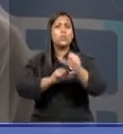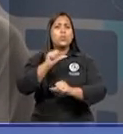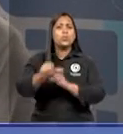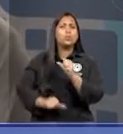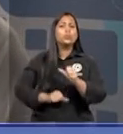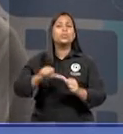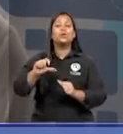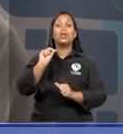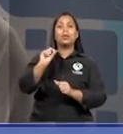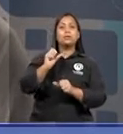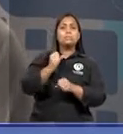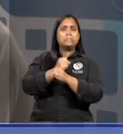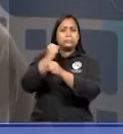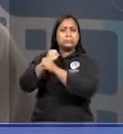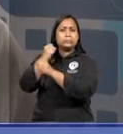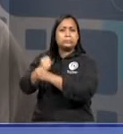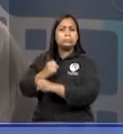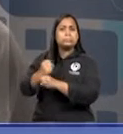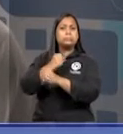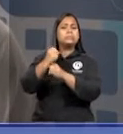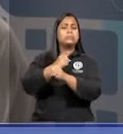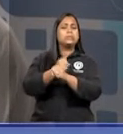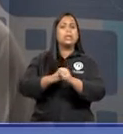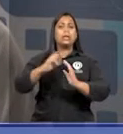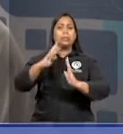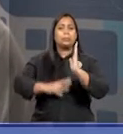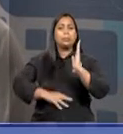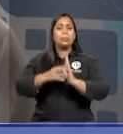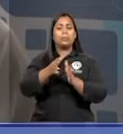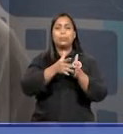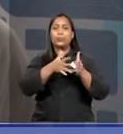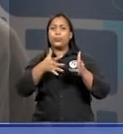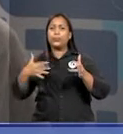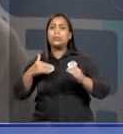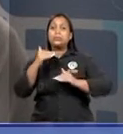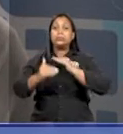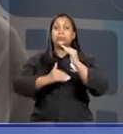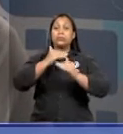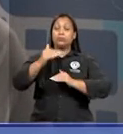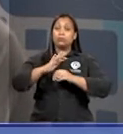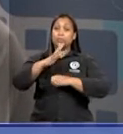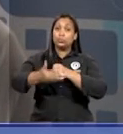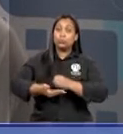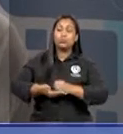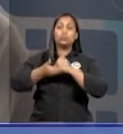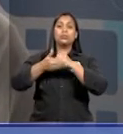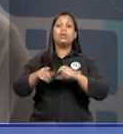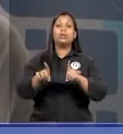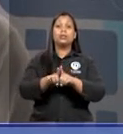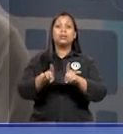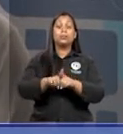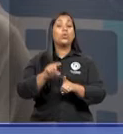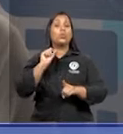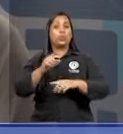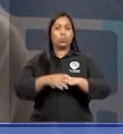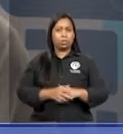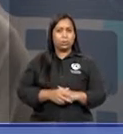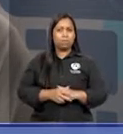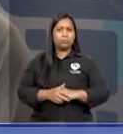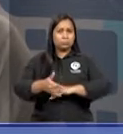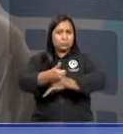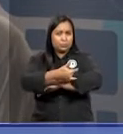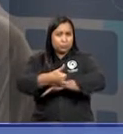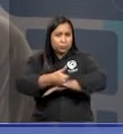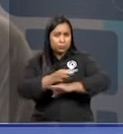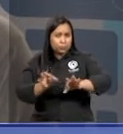o código de obras e edificações o plano diretor de desenvolvimento sustentável o plano de zoneamento